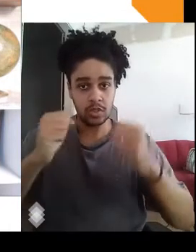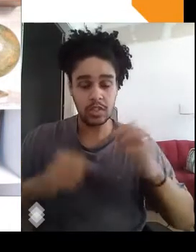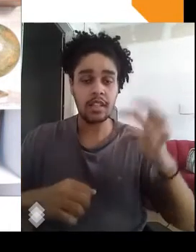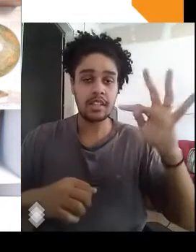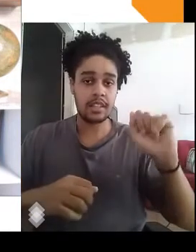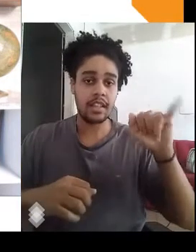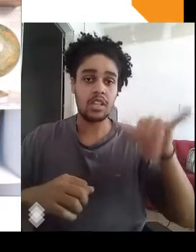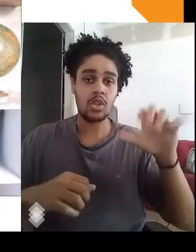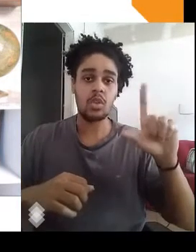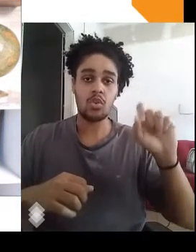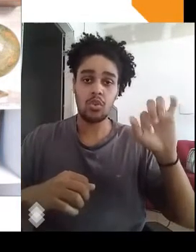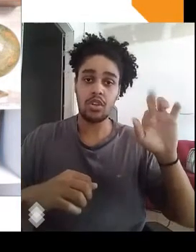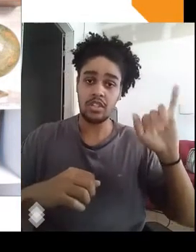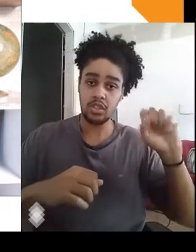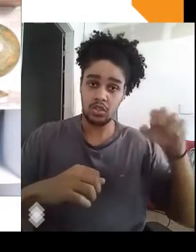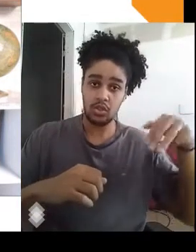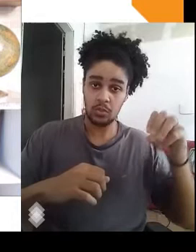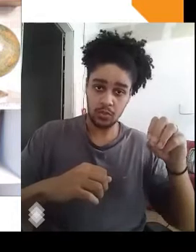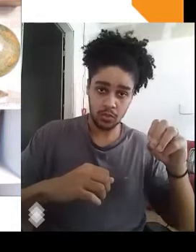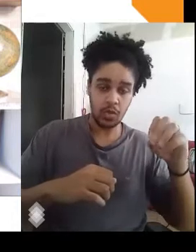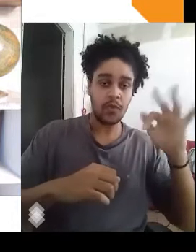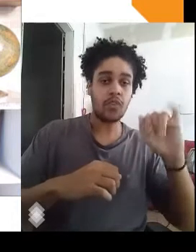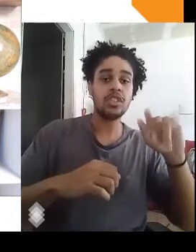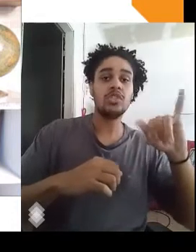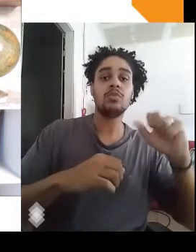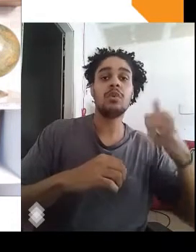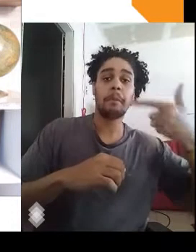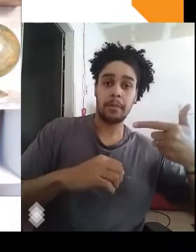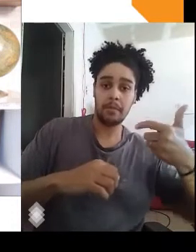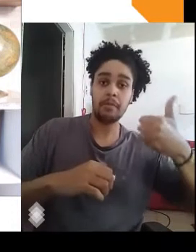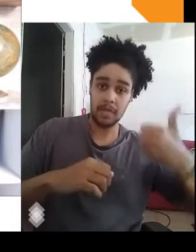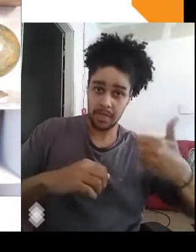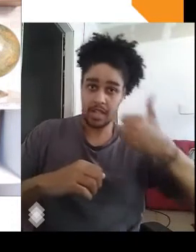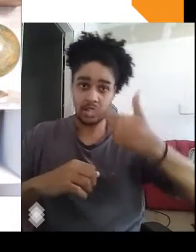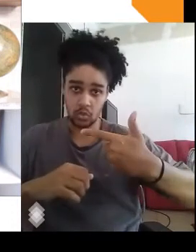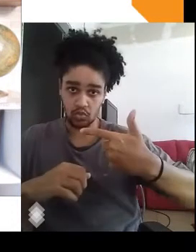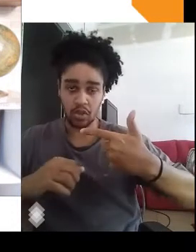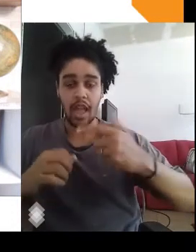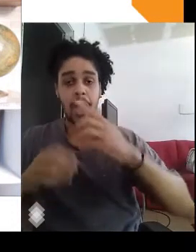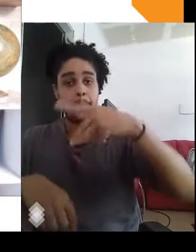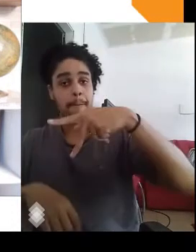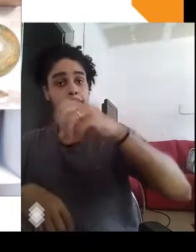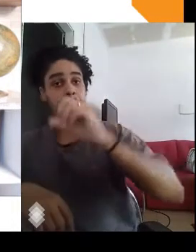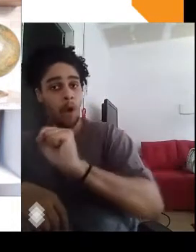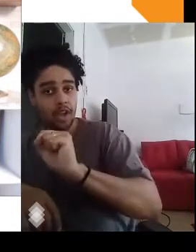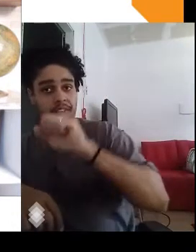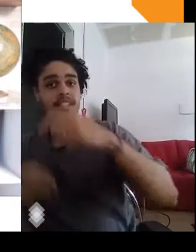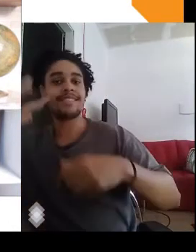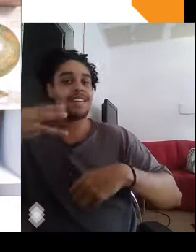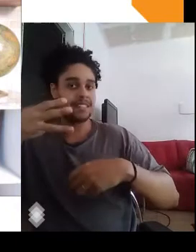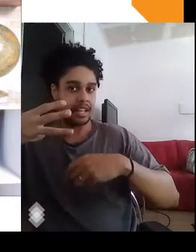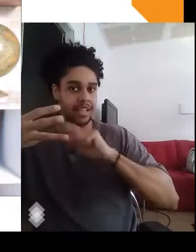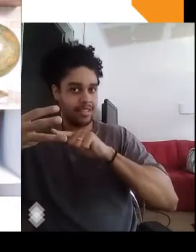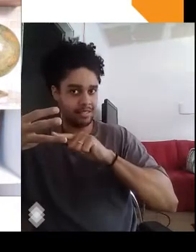taylorista, a primeira e segunda revolução industrial. O modelo pós-fordista, a terceira revolução industrial. Então, para